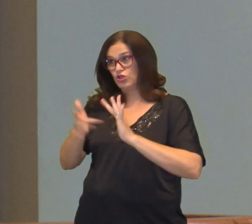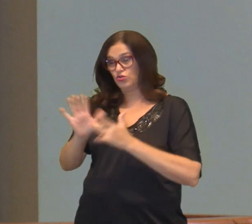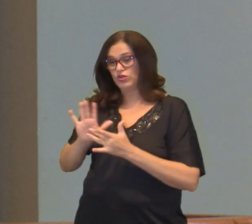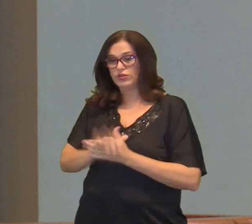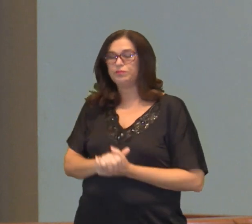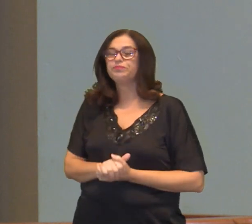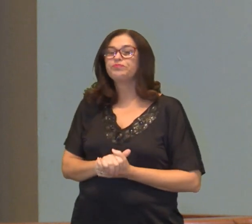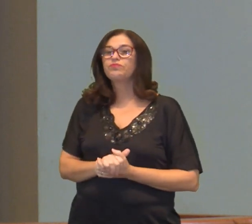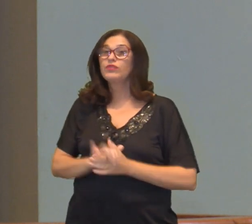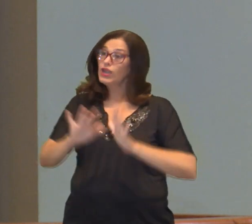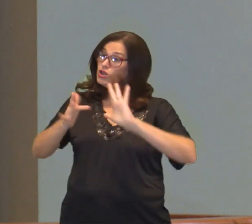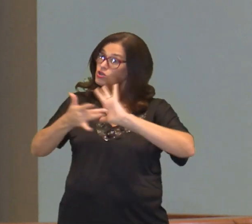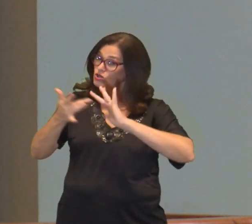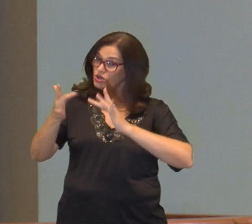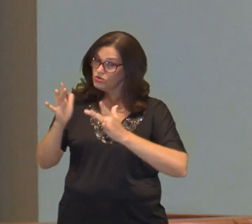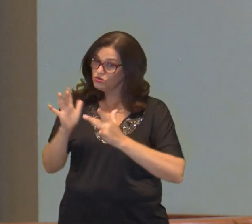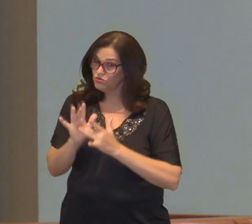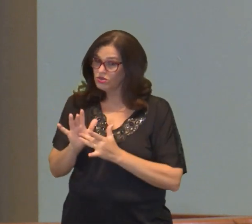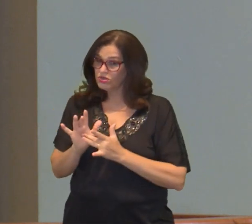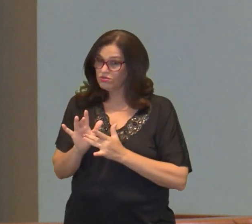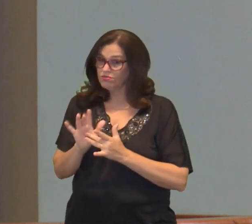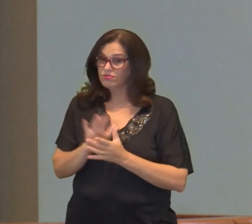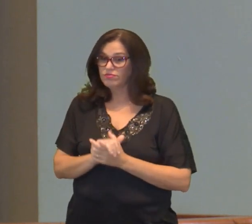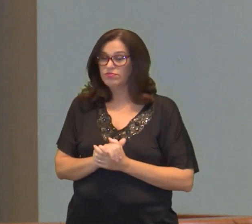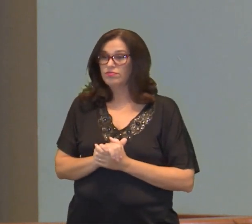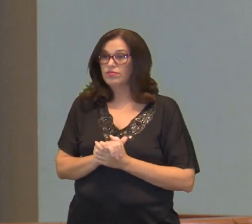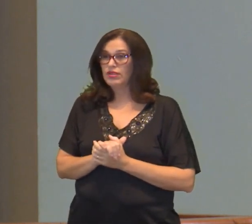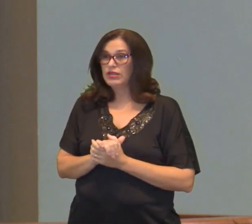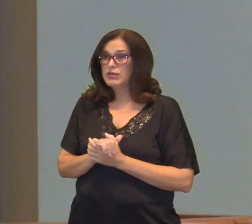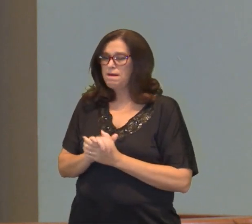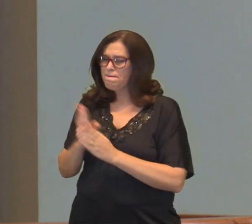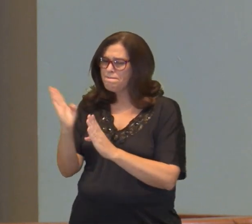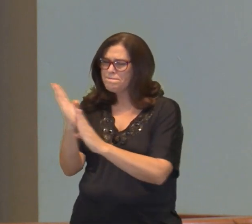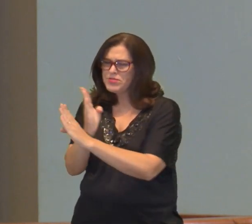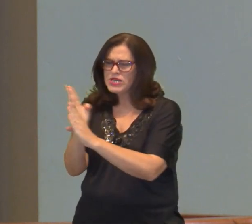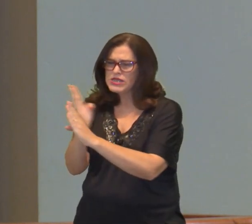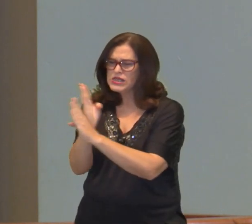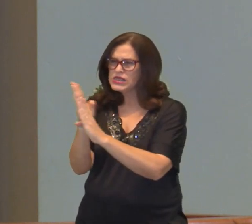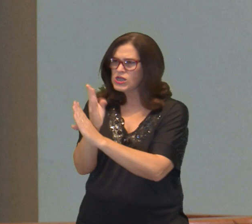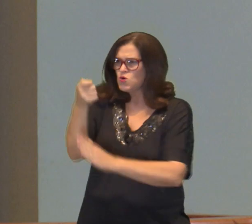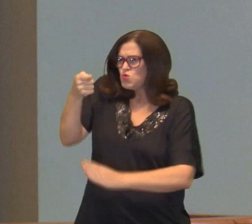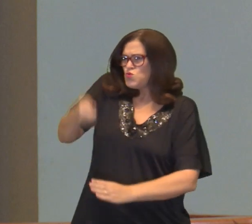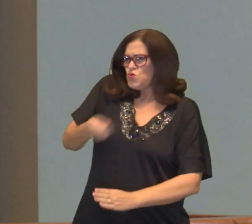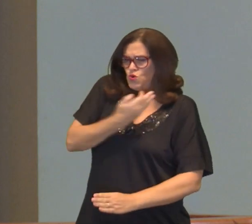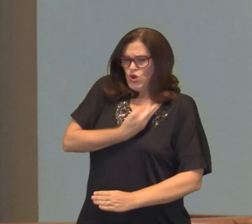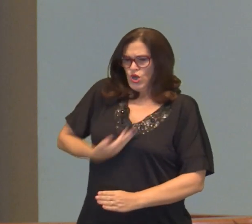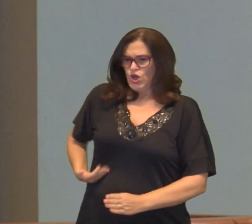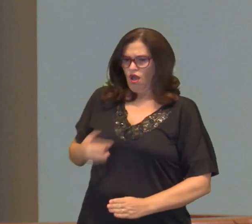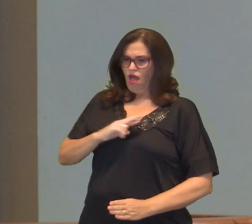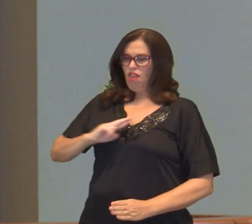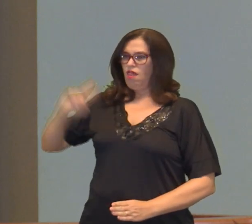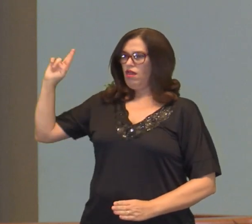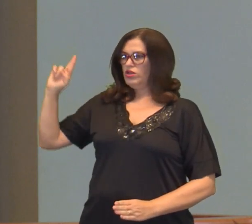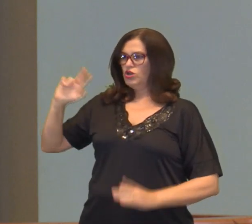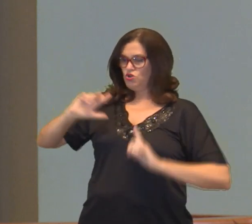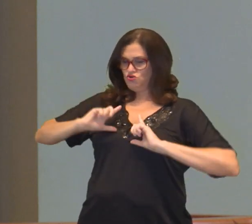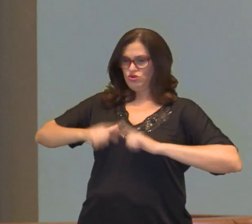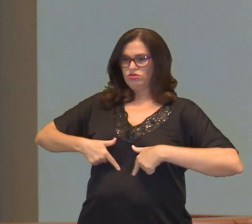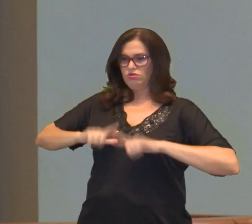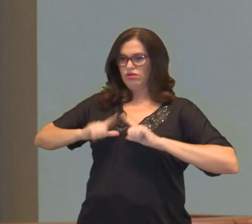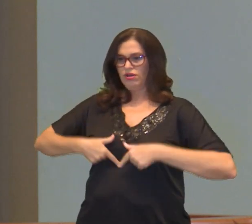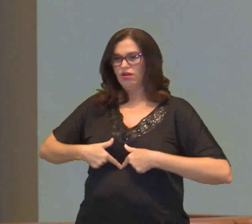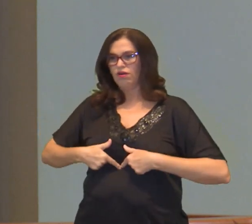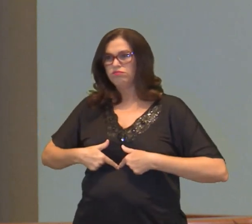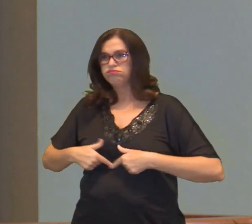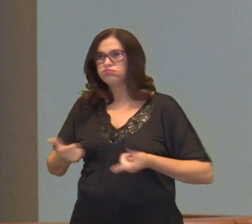Ele é alvo da perseguição das autoridades religiosas de Israel, que